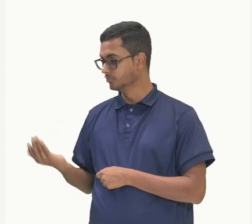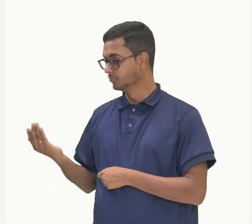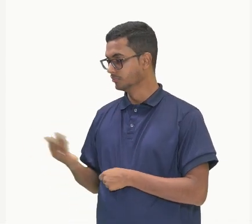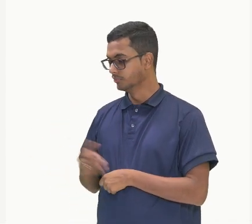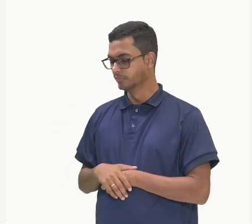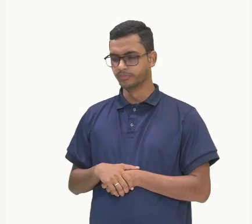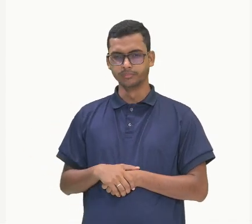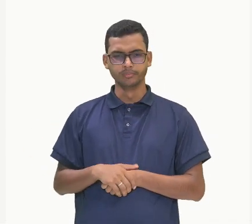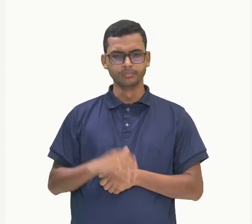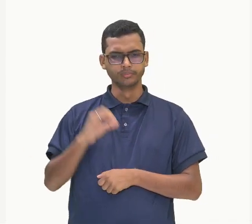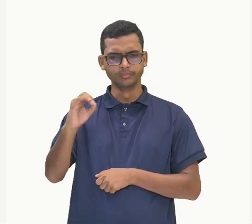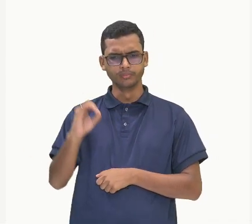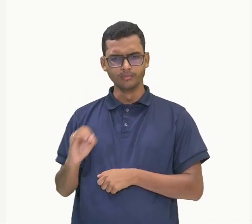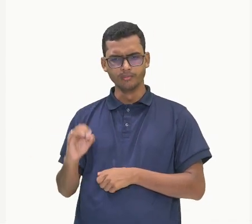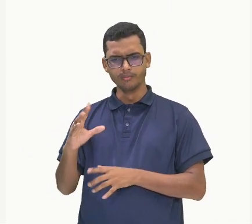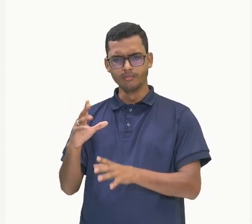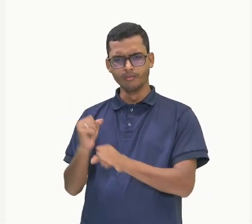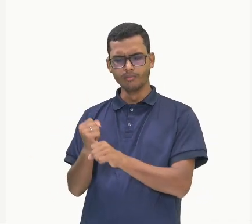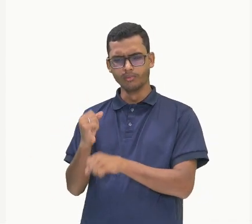8 mais 5,